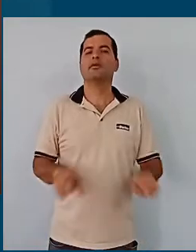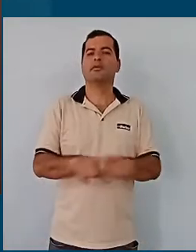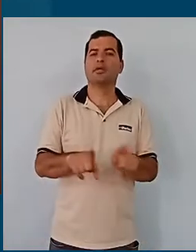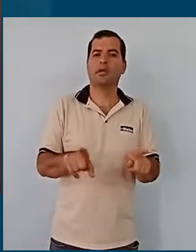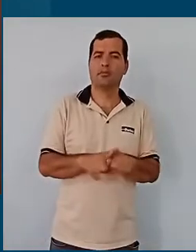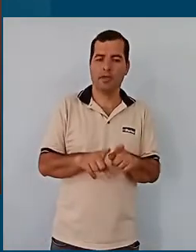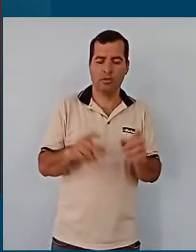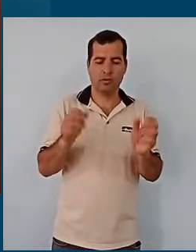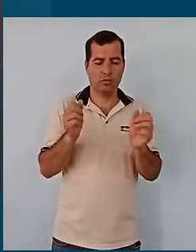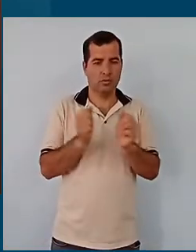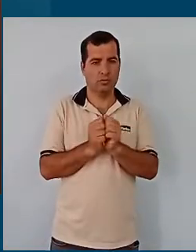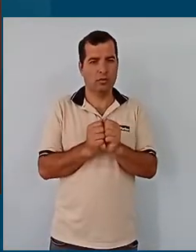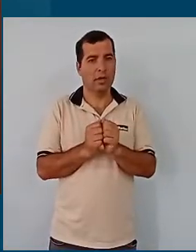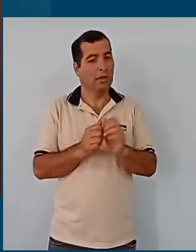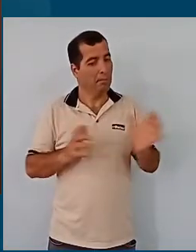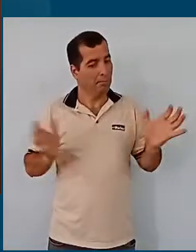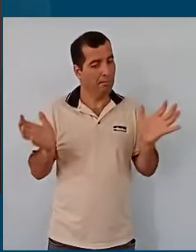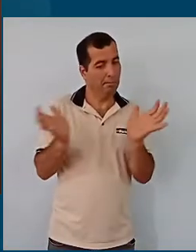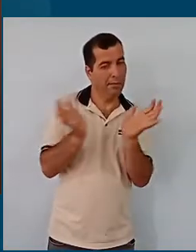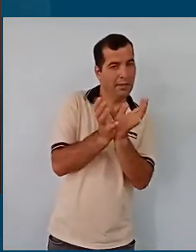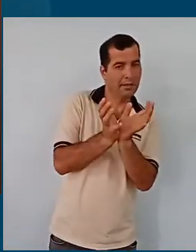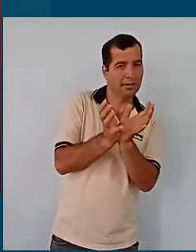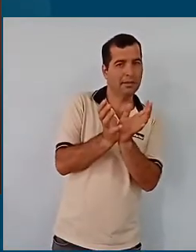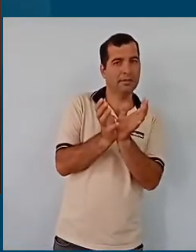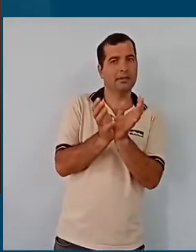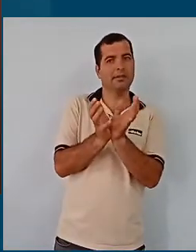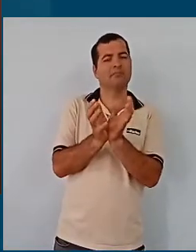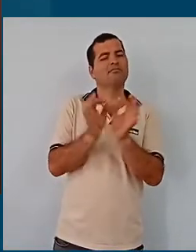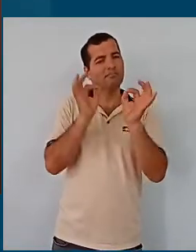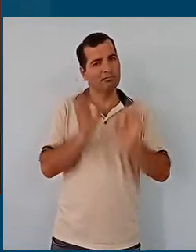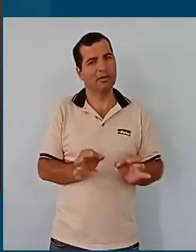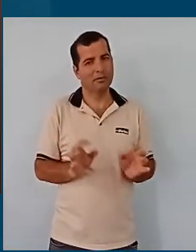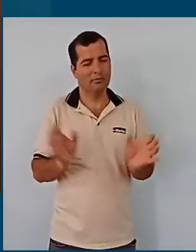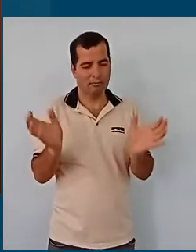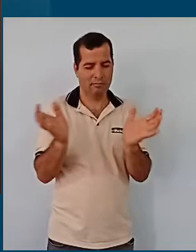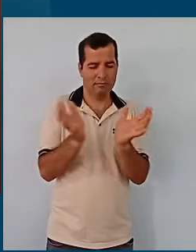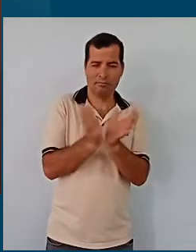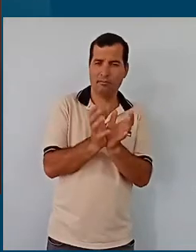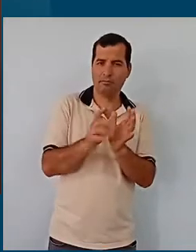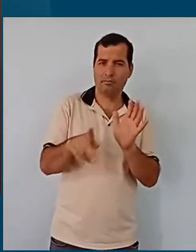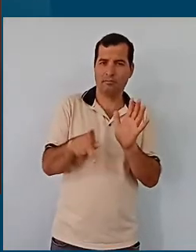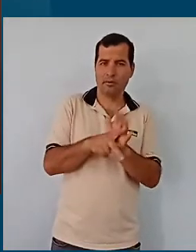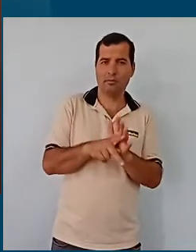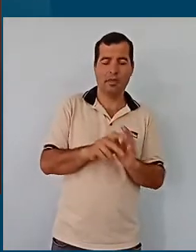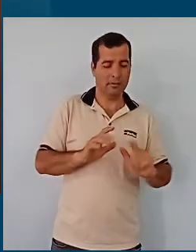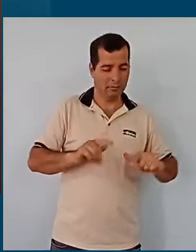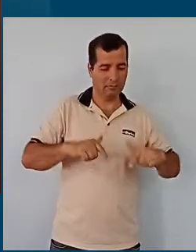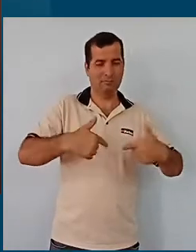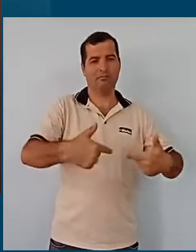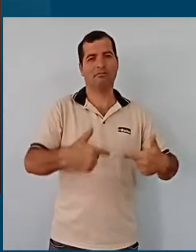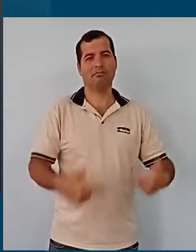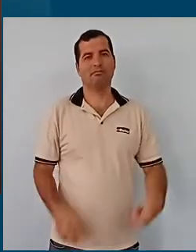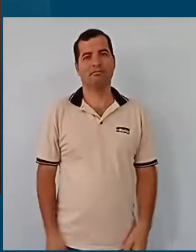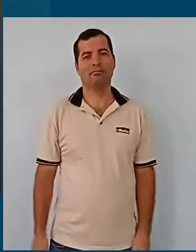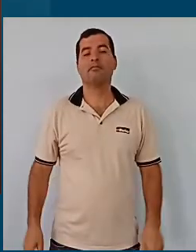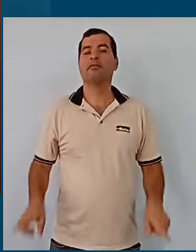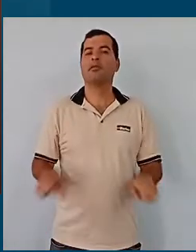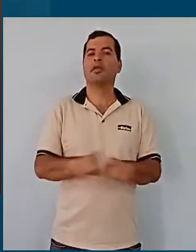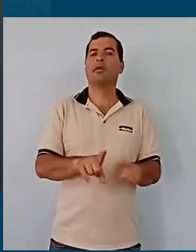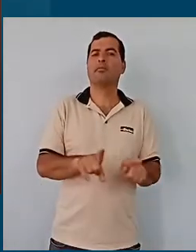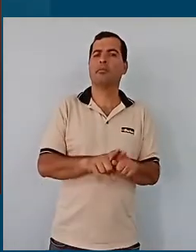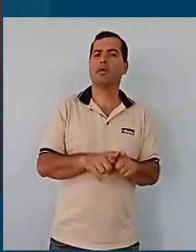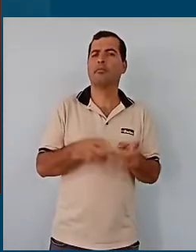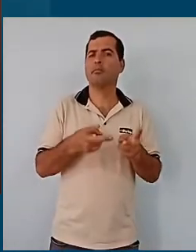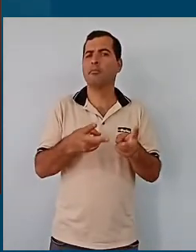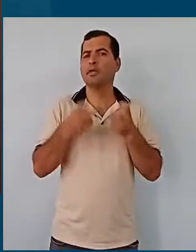enquanto se sentem pertencentes, enquanto são participantes, enquanto são sujeitos ativos, também